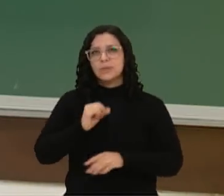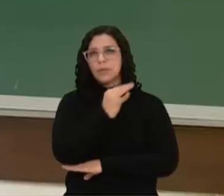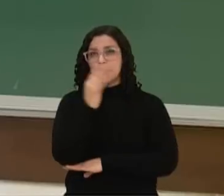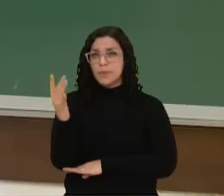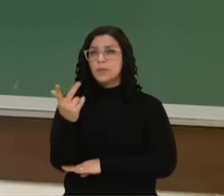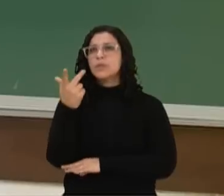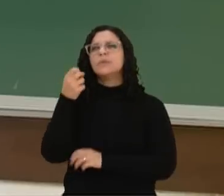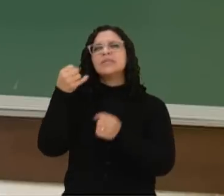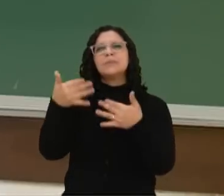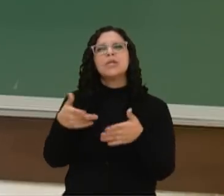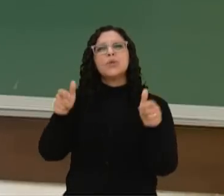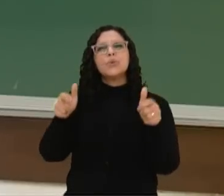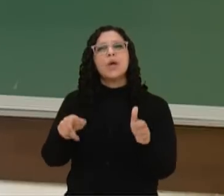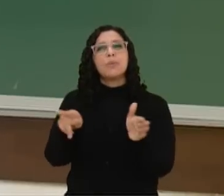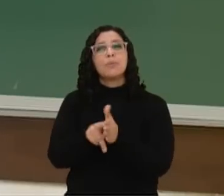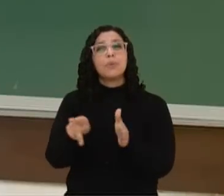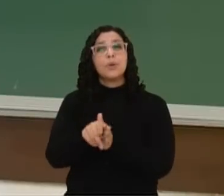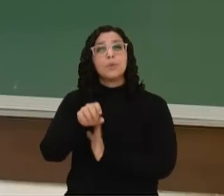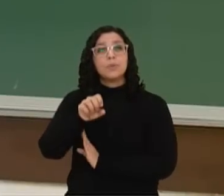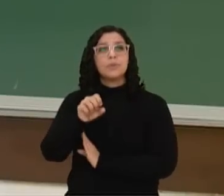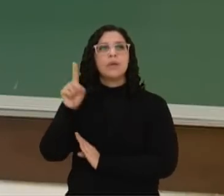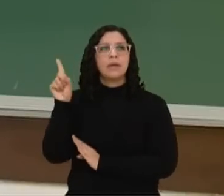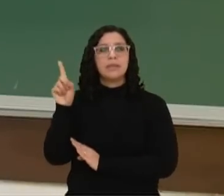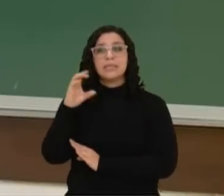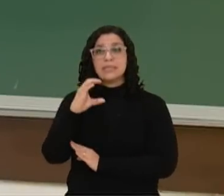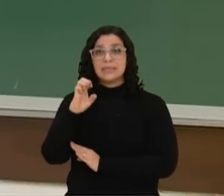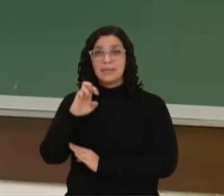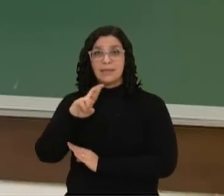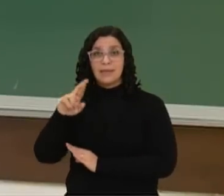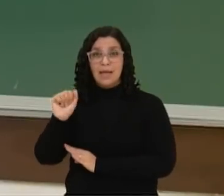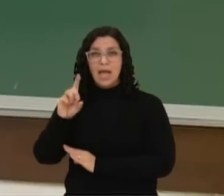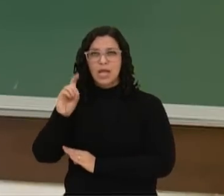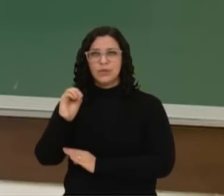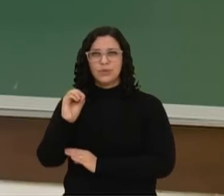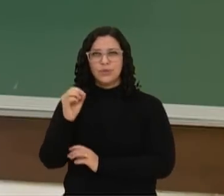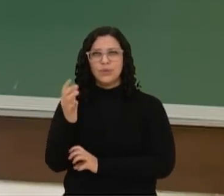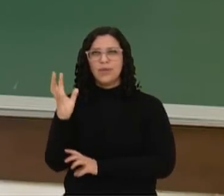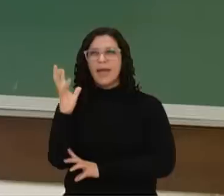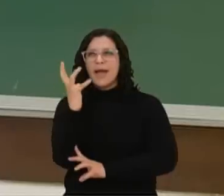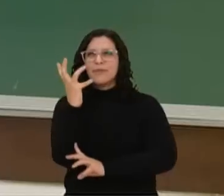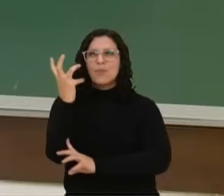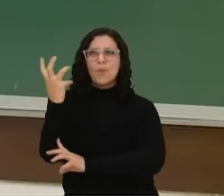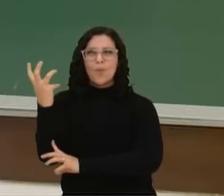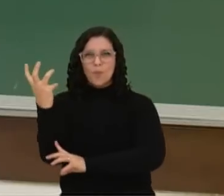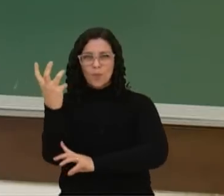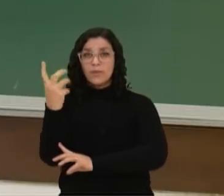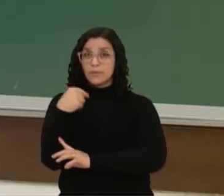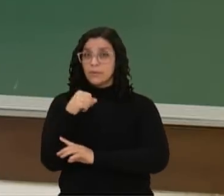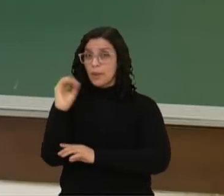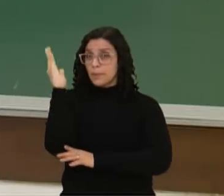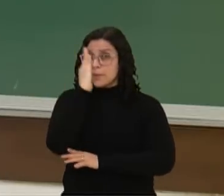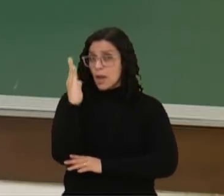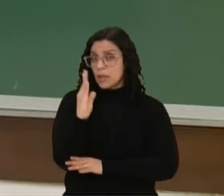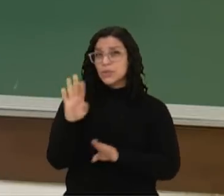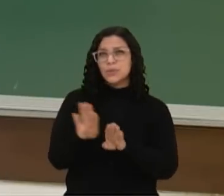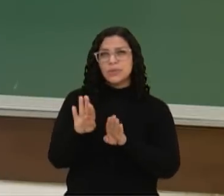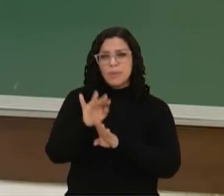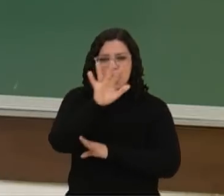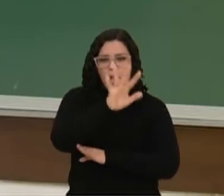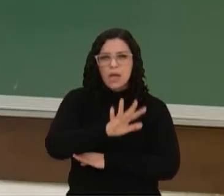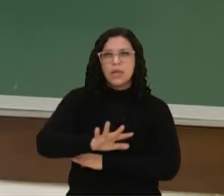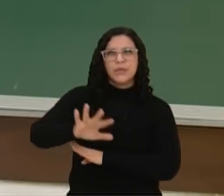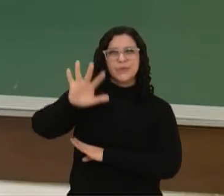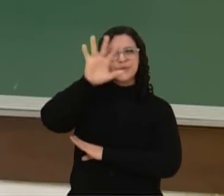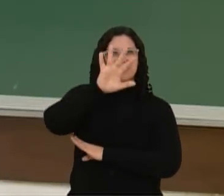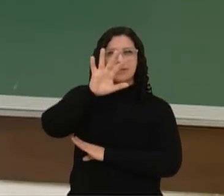do Cerrado, que é a segunda maior formação vegetal do Brasil, né, que compreende uma boa parte da região central ali